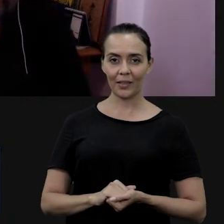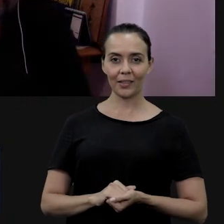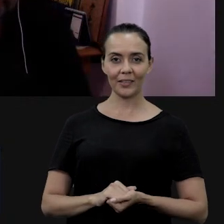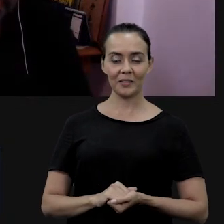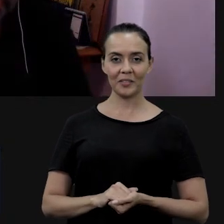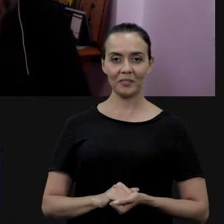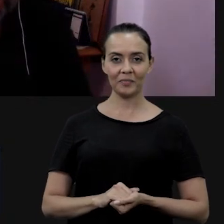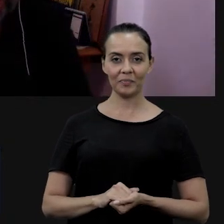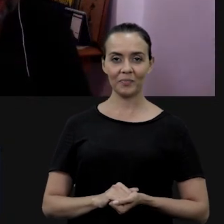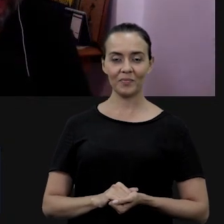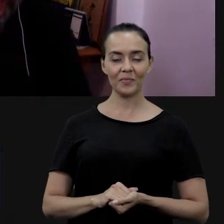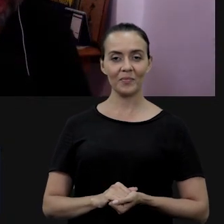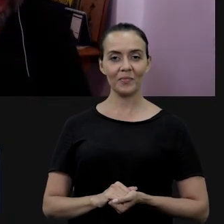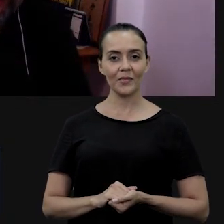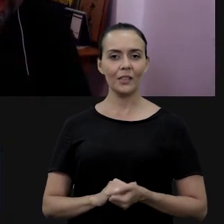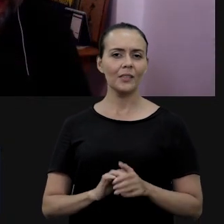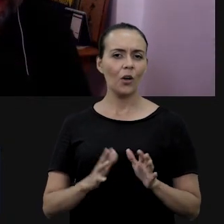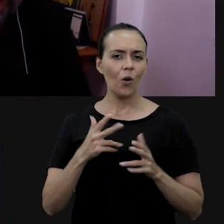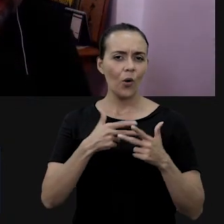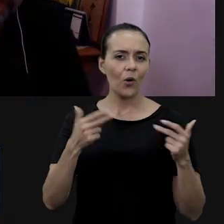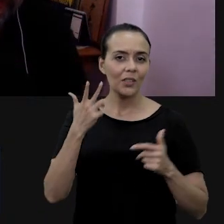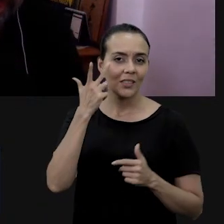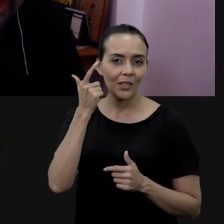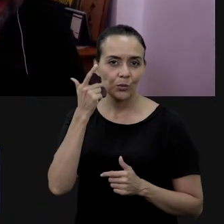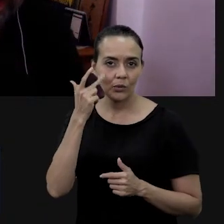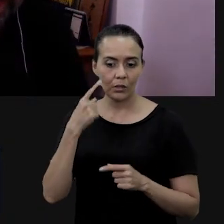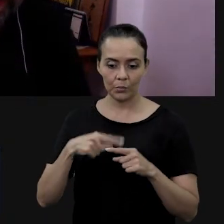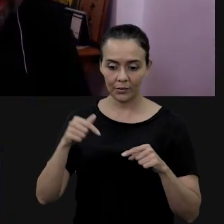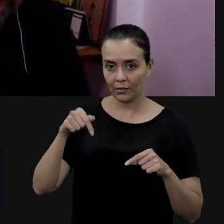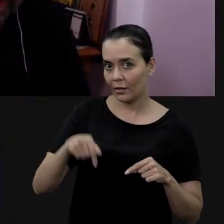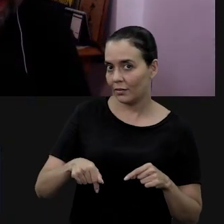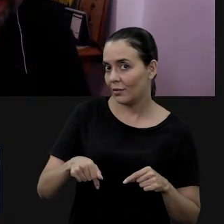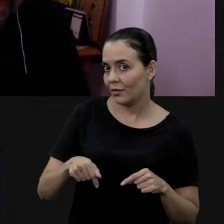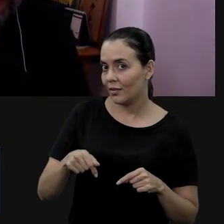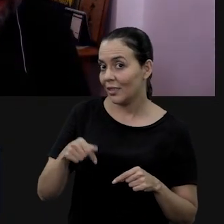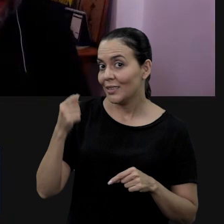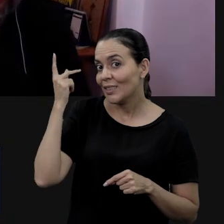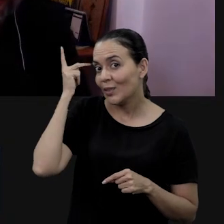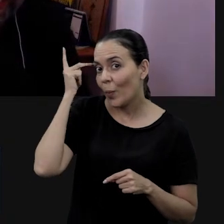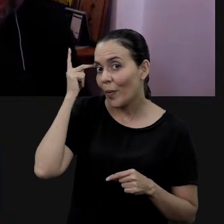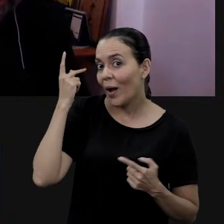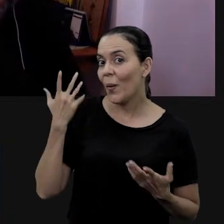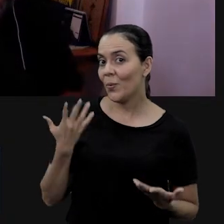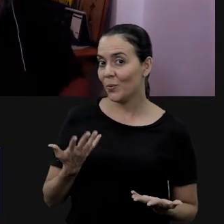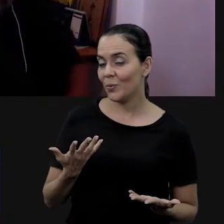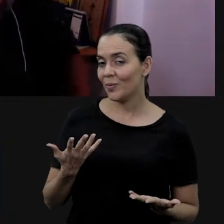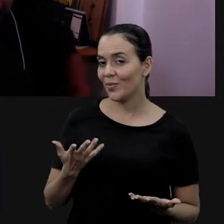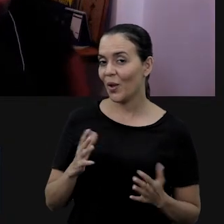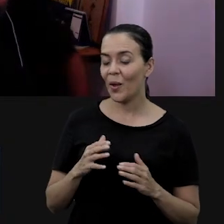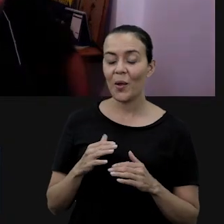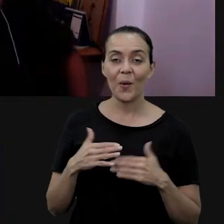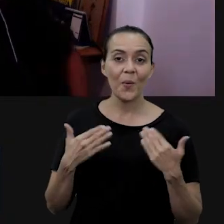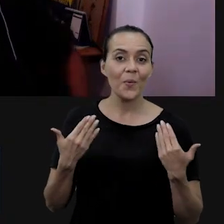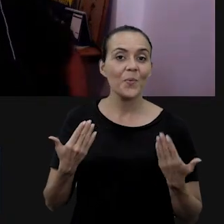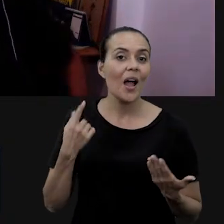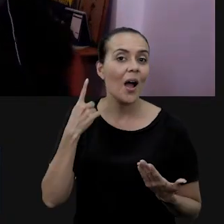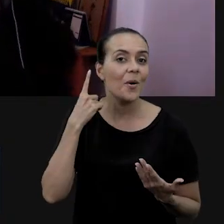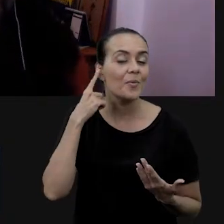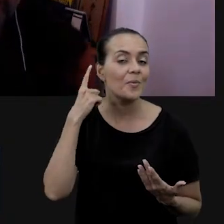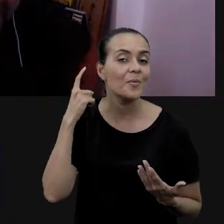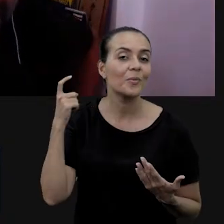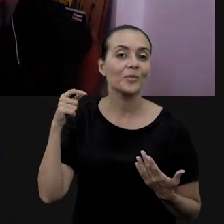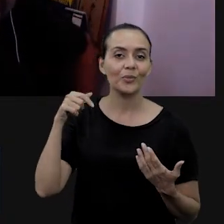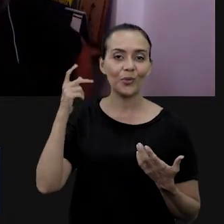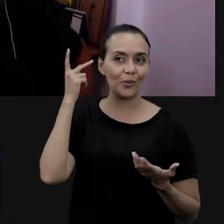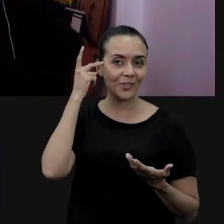coisas naturais aqui, mas eu estou no meio de São Paulo, né? Então esses sons naturais são Claro. caóticos,